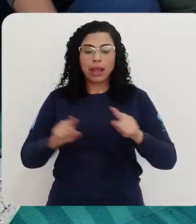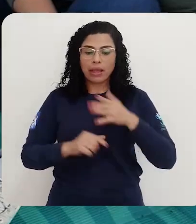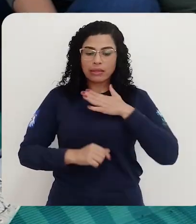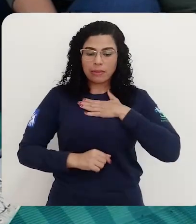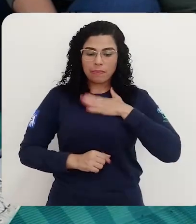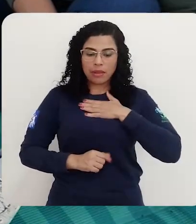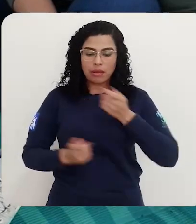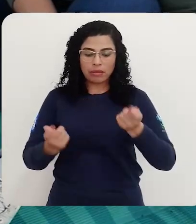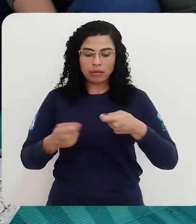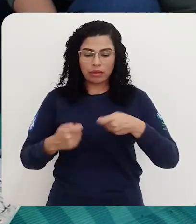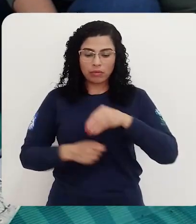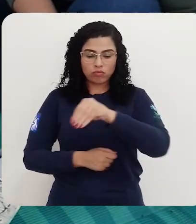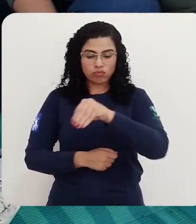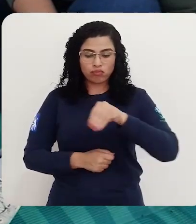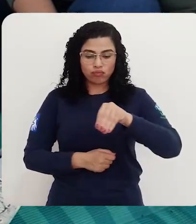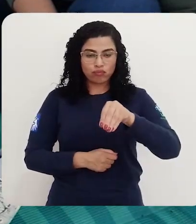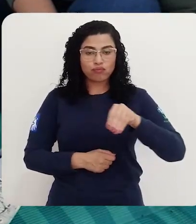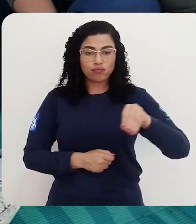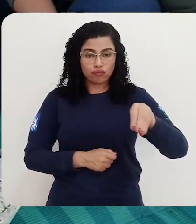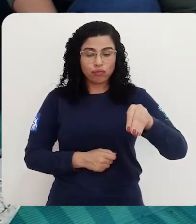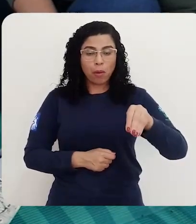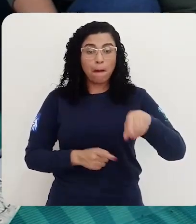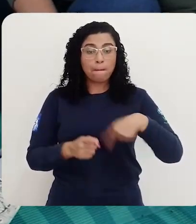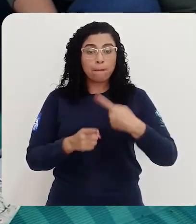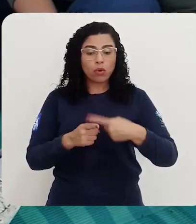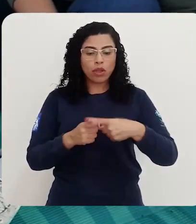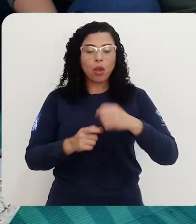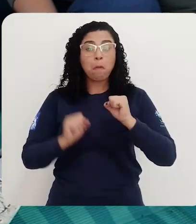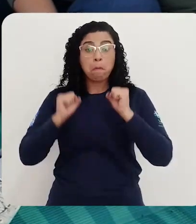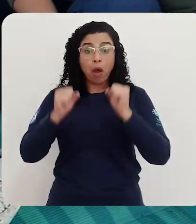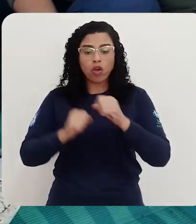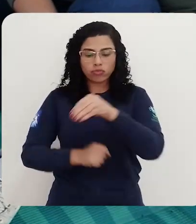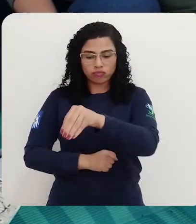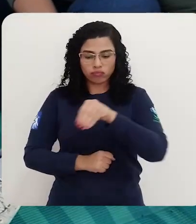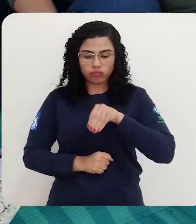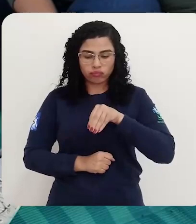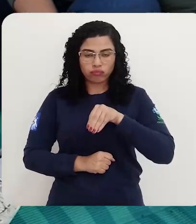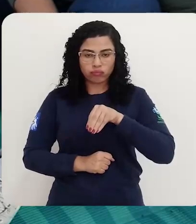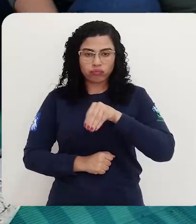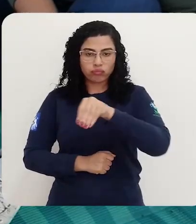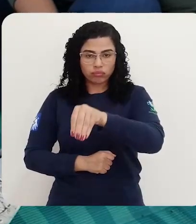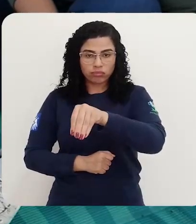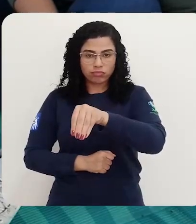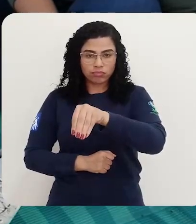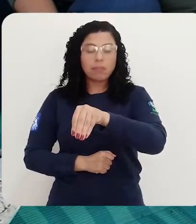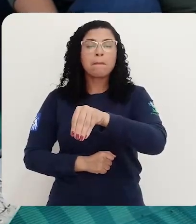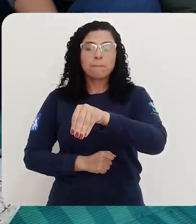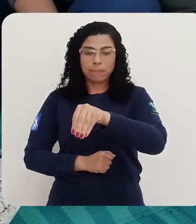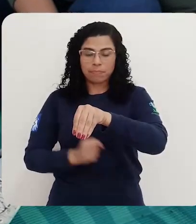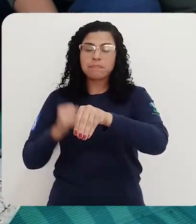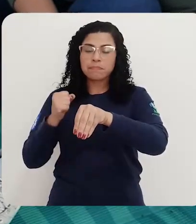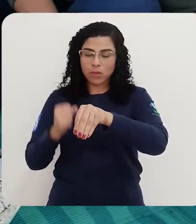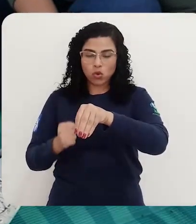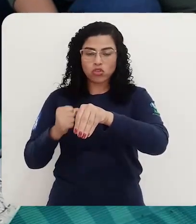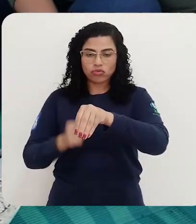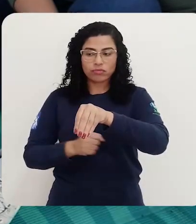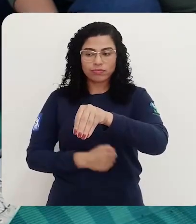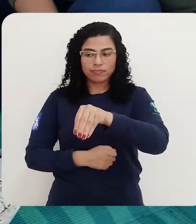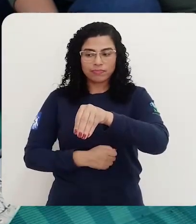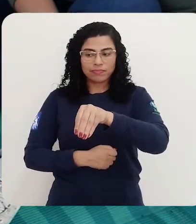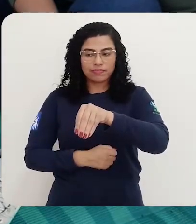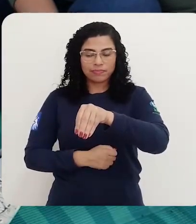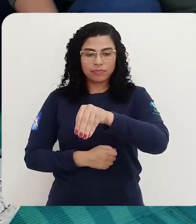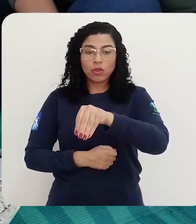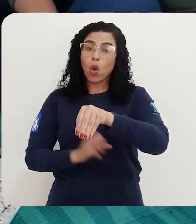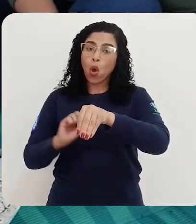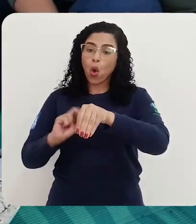mas as minhas possibilidades são maiores, porque eu posso recuar, avançar, eu posso